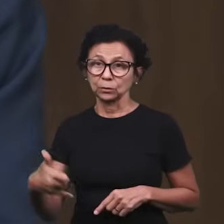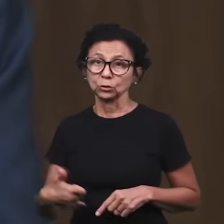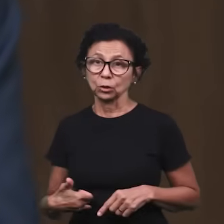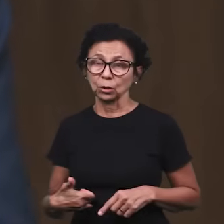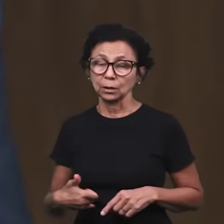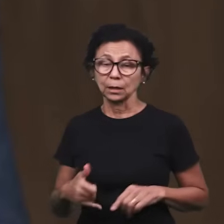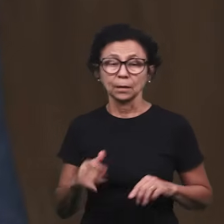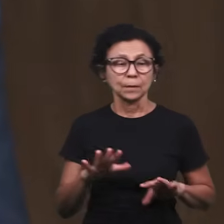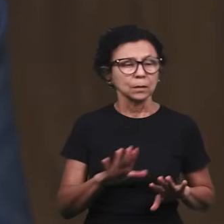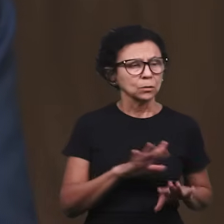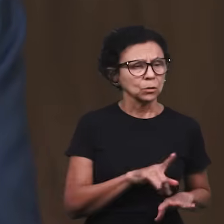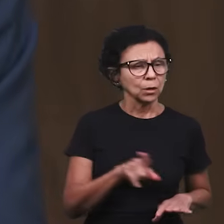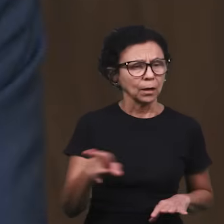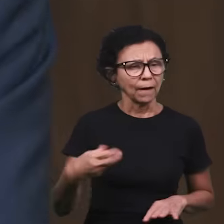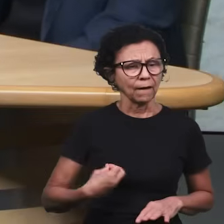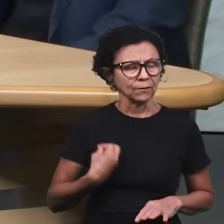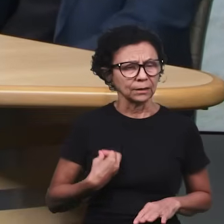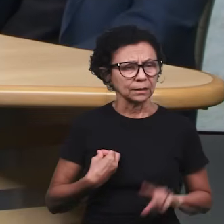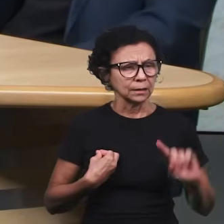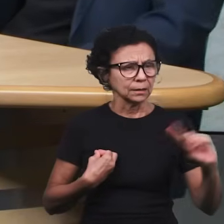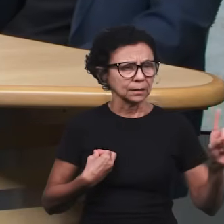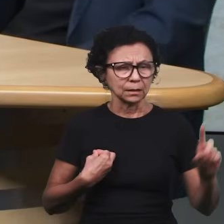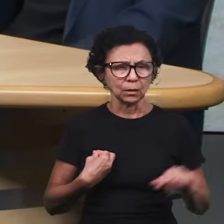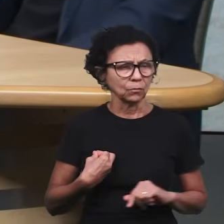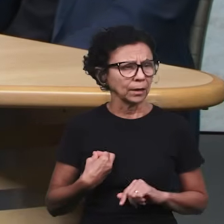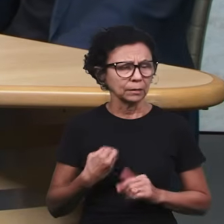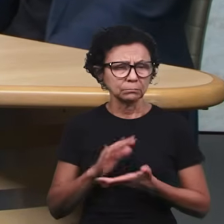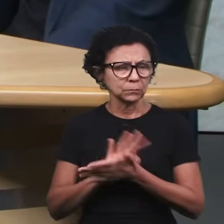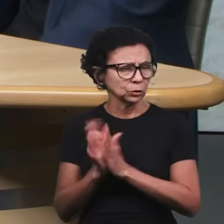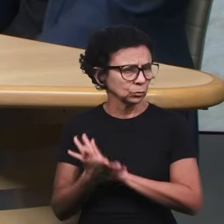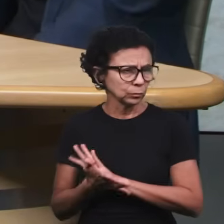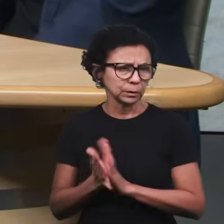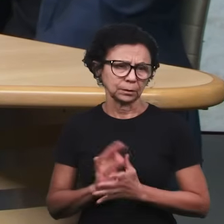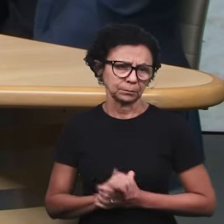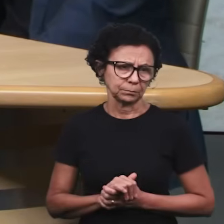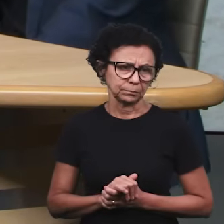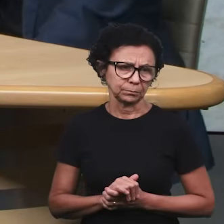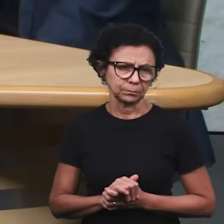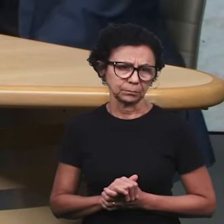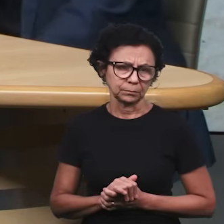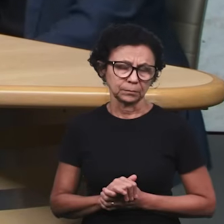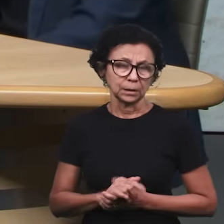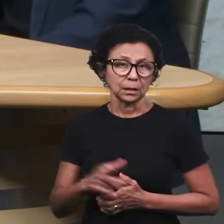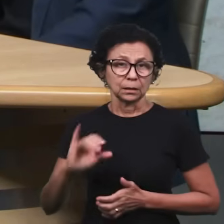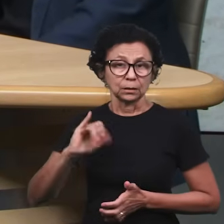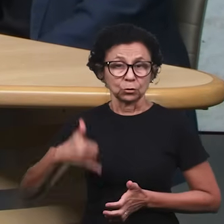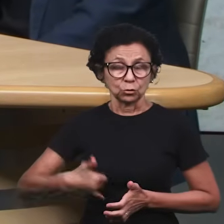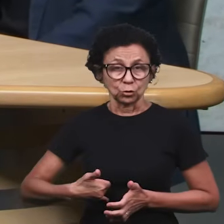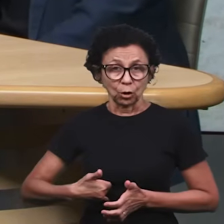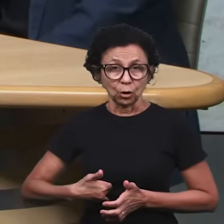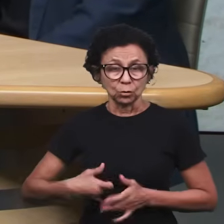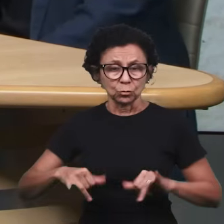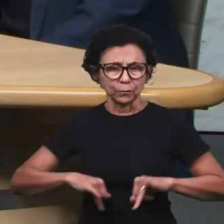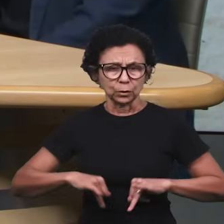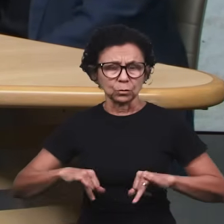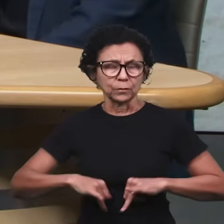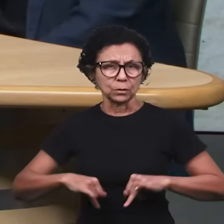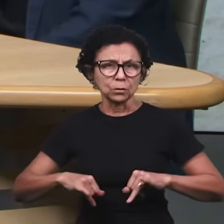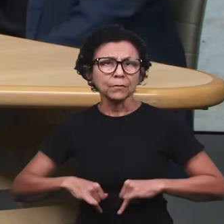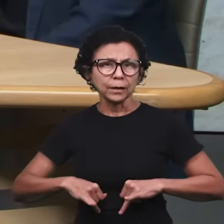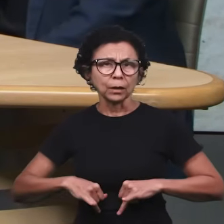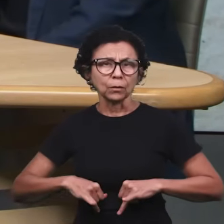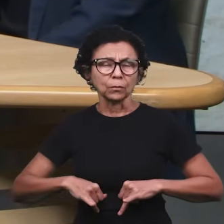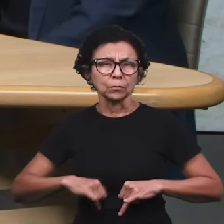venera o casamento. Glória a Deus, glória a Deus. Graças a Deus. E ele é testemunha dessa dessa instituição que foi ele quem criou